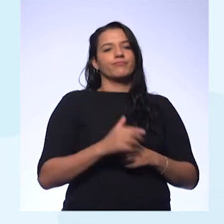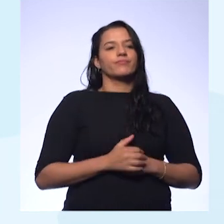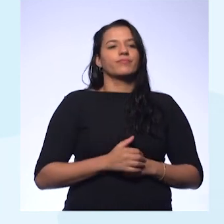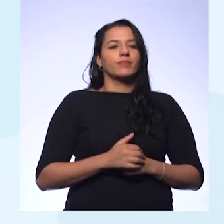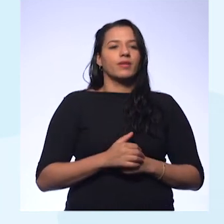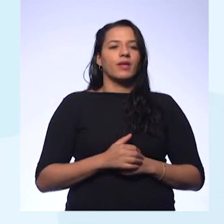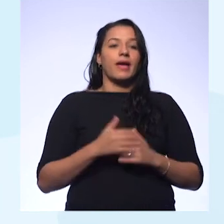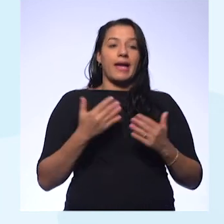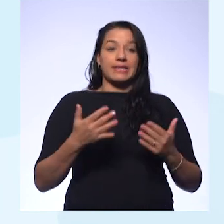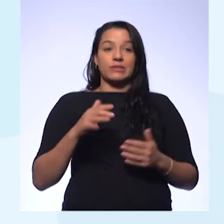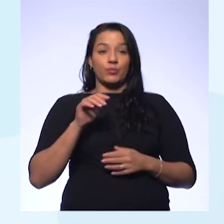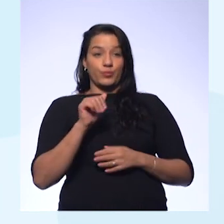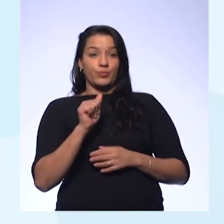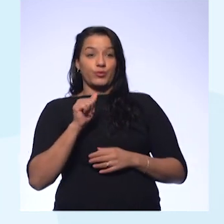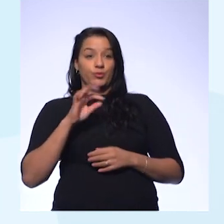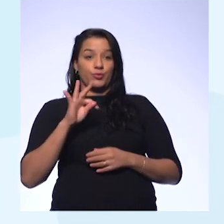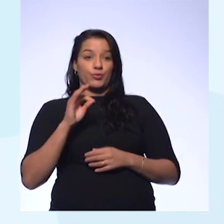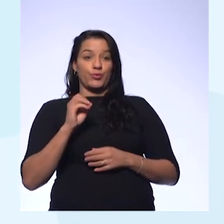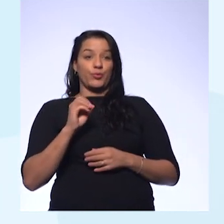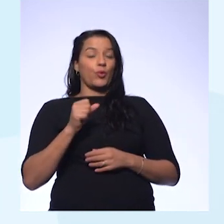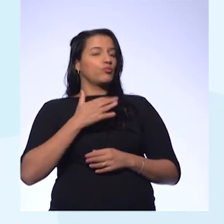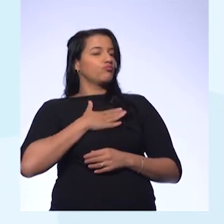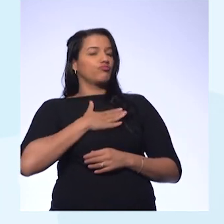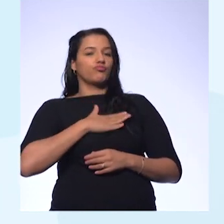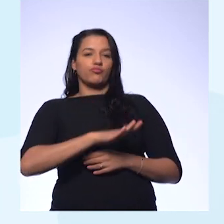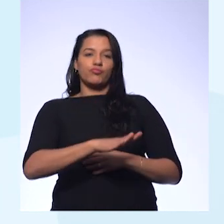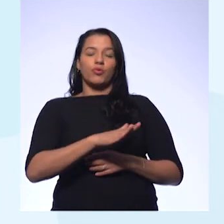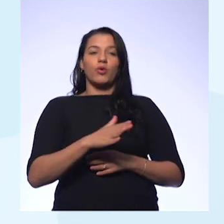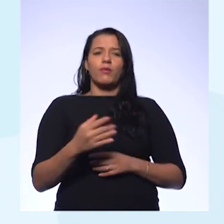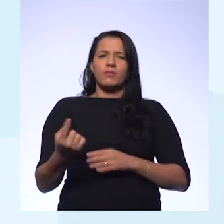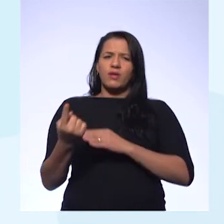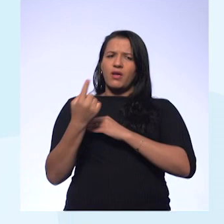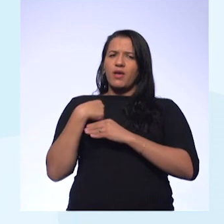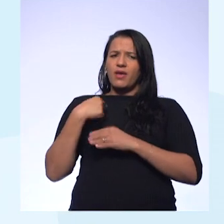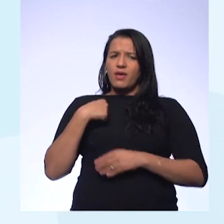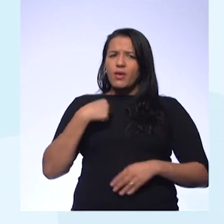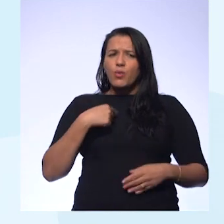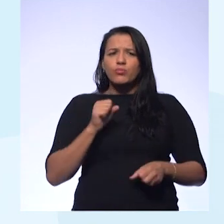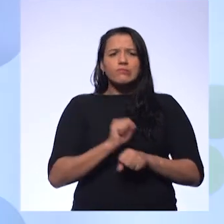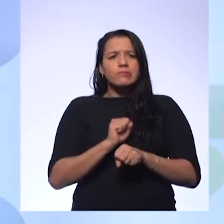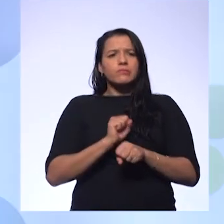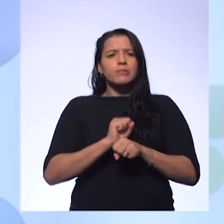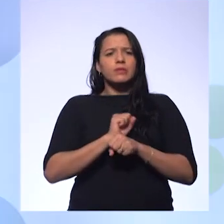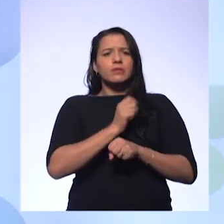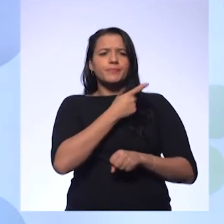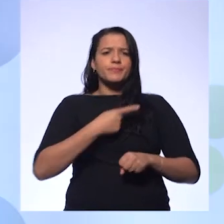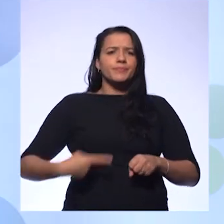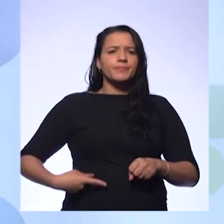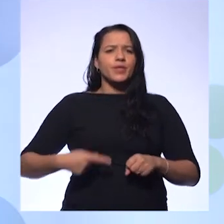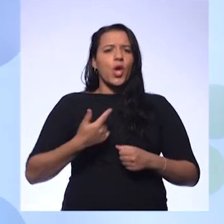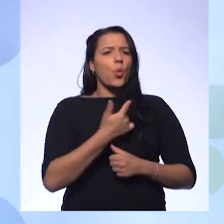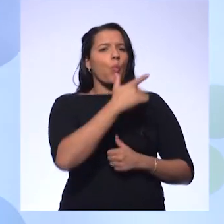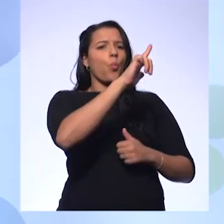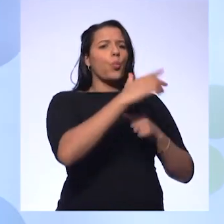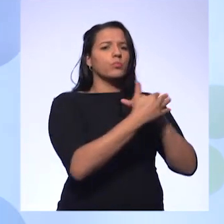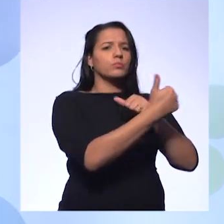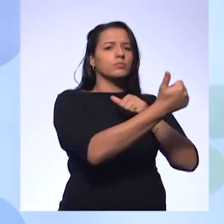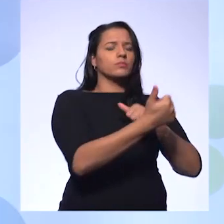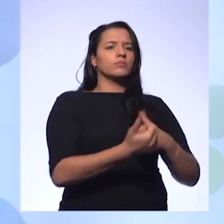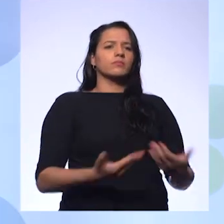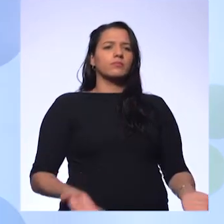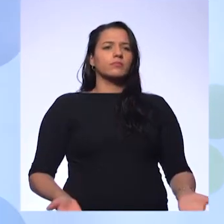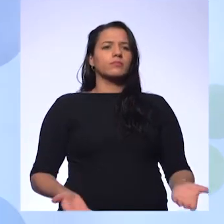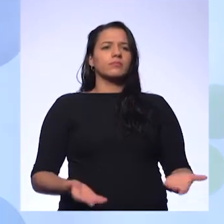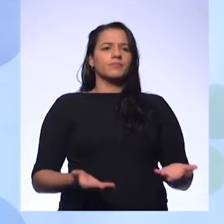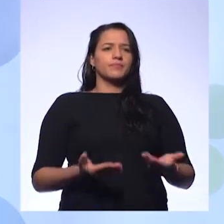Carlos, desgostoso, né, com essa questão de ele não ter sido indicado como sucessor do Washington Luiz,